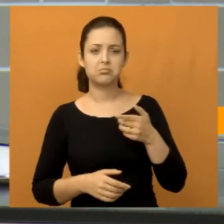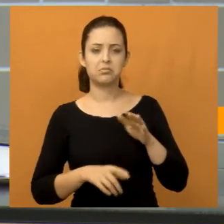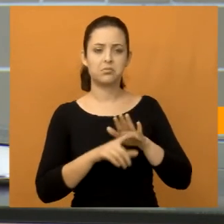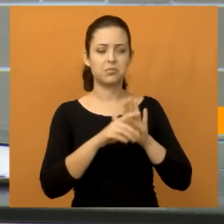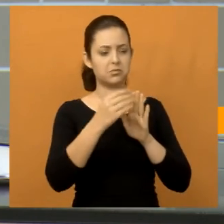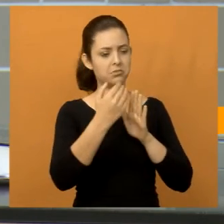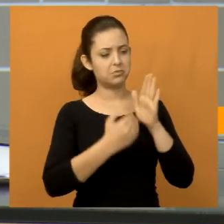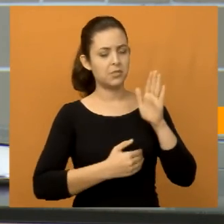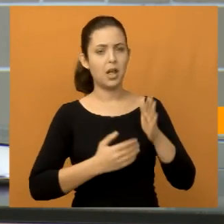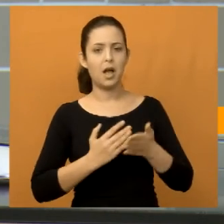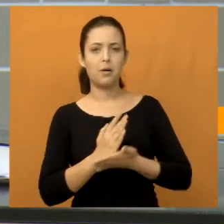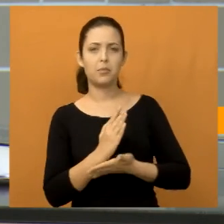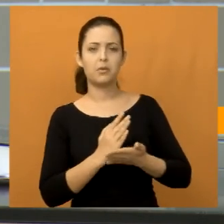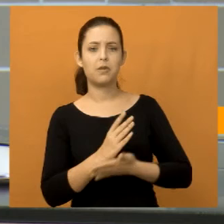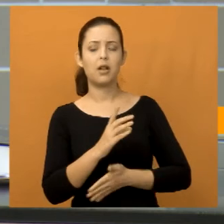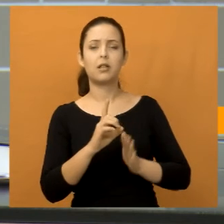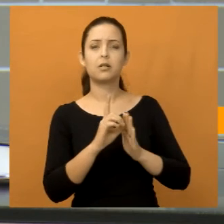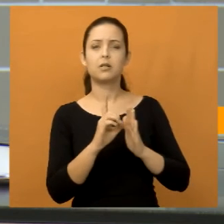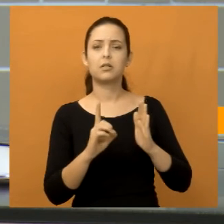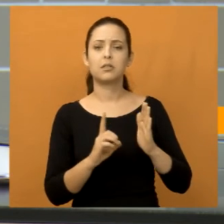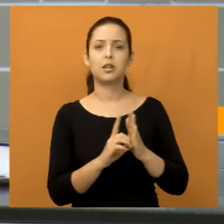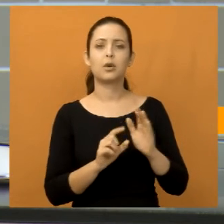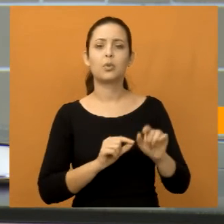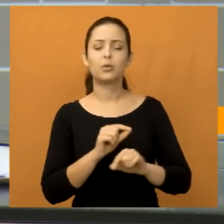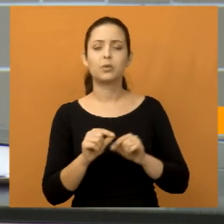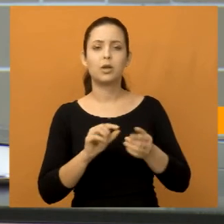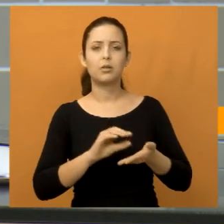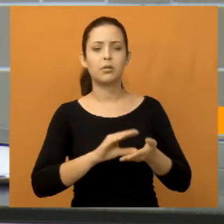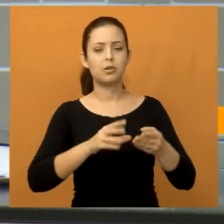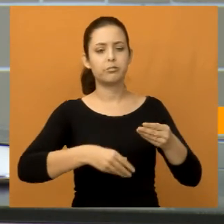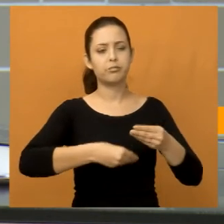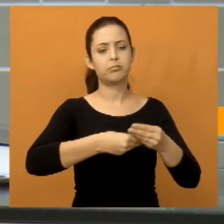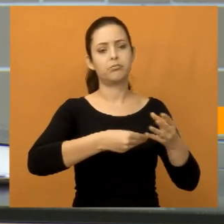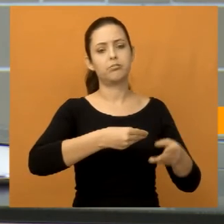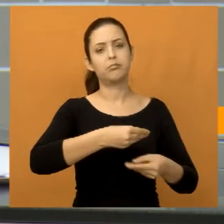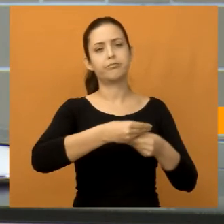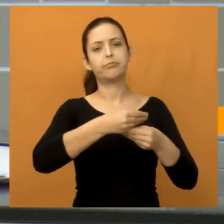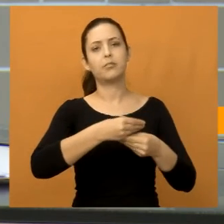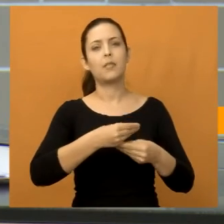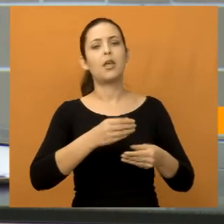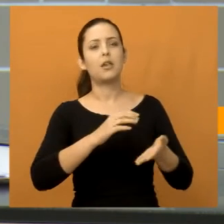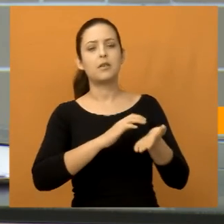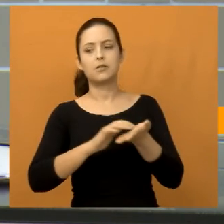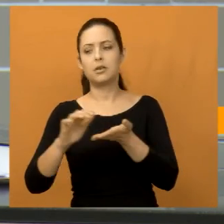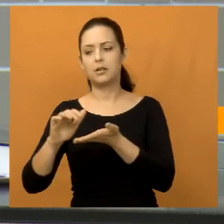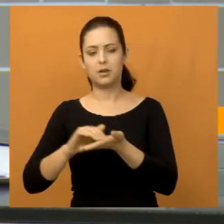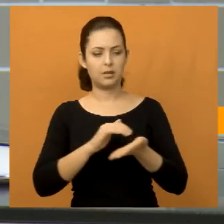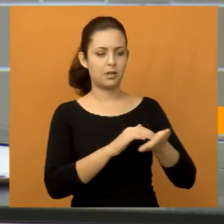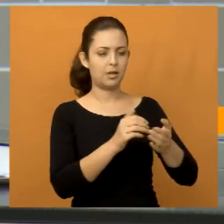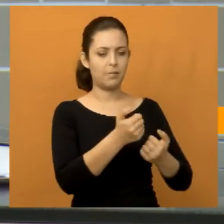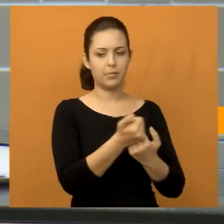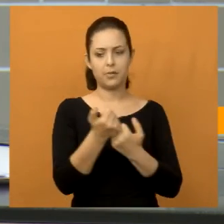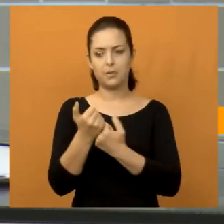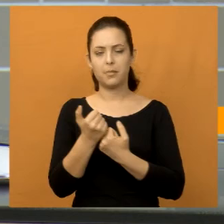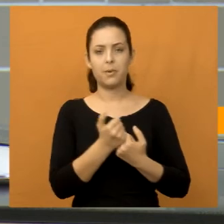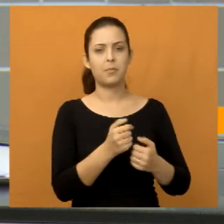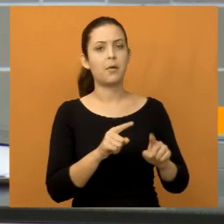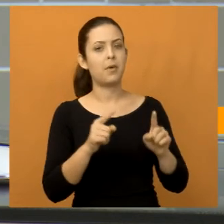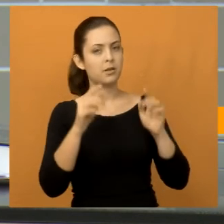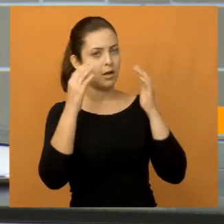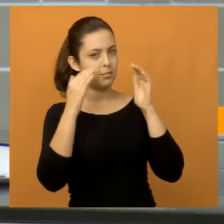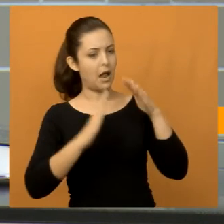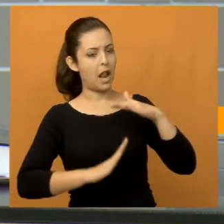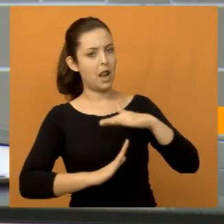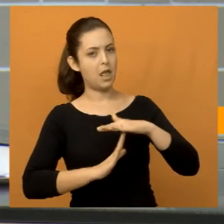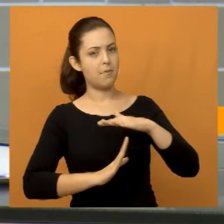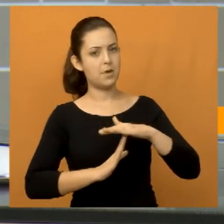irregularidade em aprovar por decreto créditos suplementares entre secretarias, desde que respeitasse um